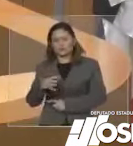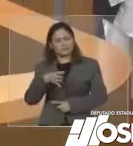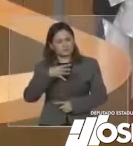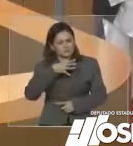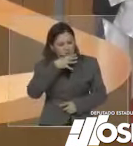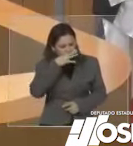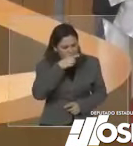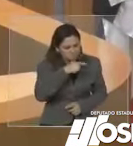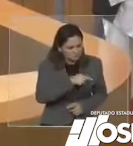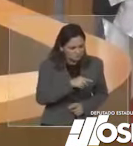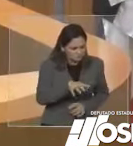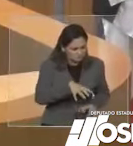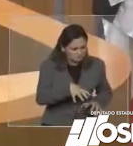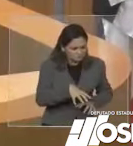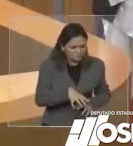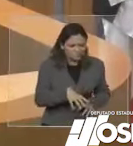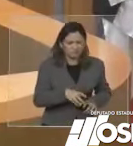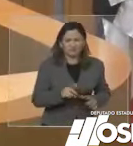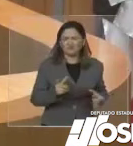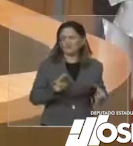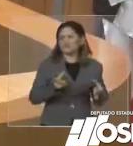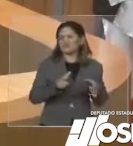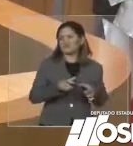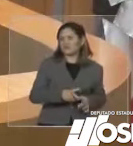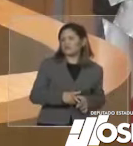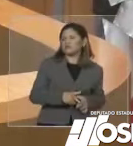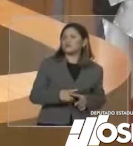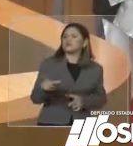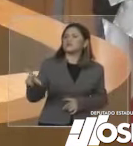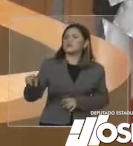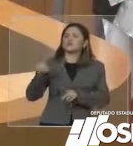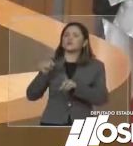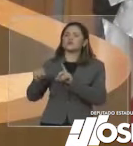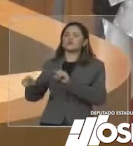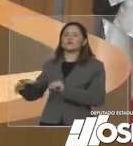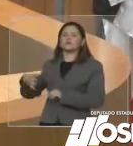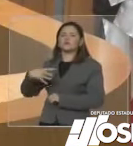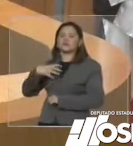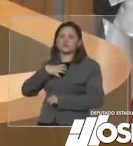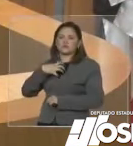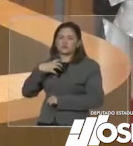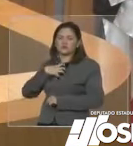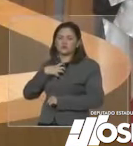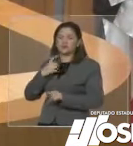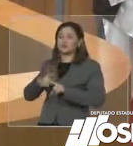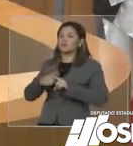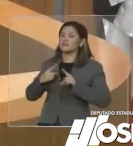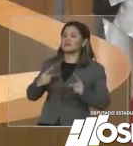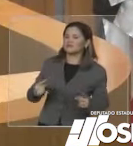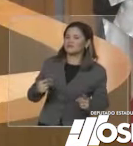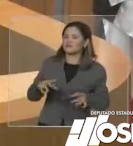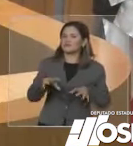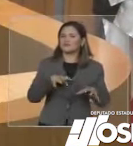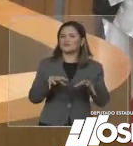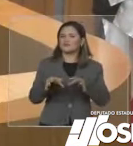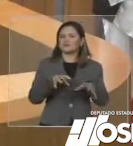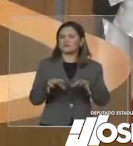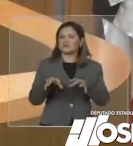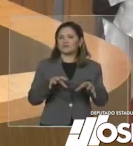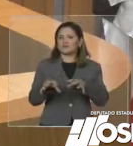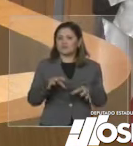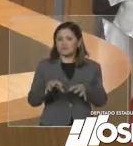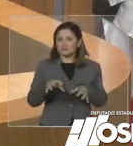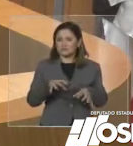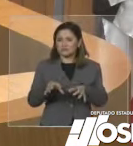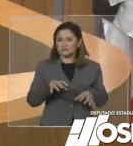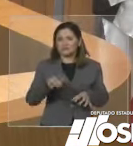todo para o Bahia. Mas o Sampaio mostrou que os pequenos também podem ser grandes. E o nosso Sampaio Corrêa hoje podemos dizer e